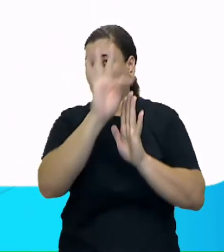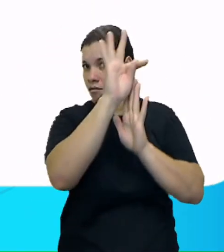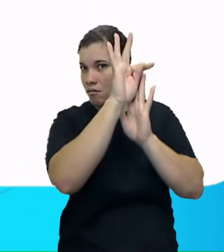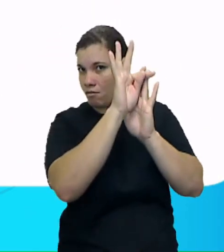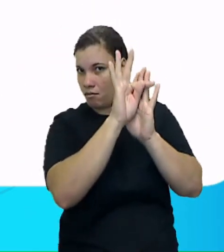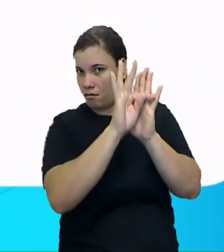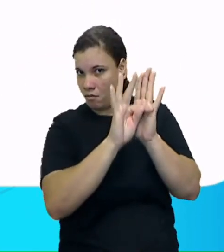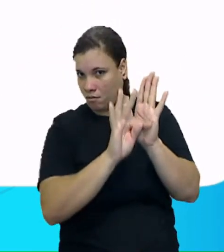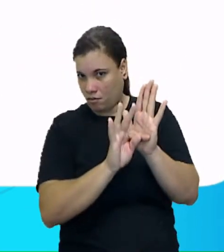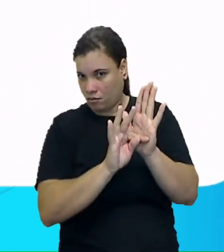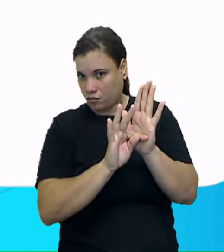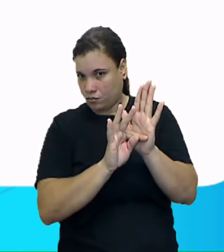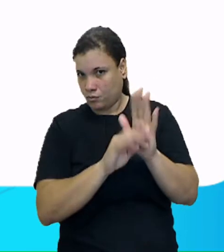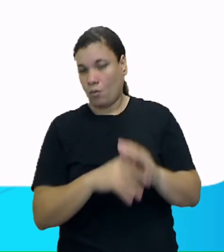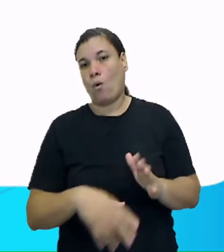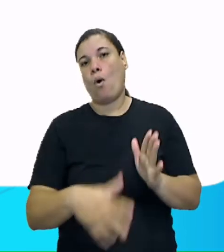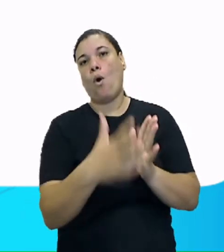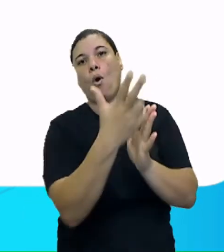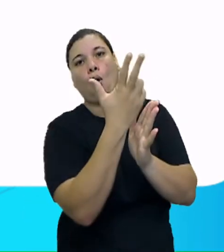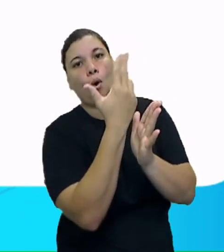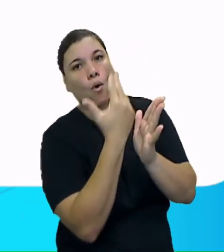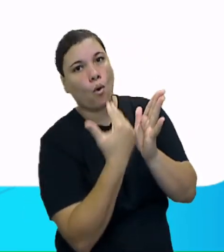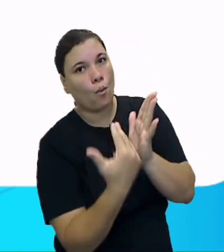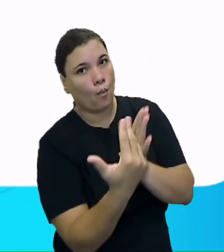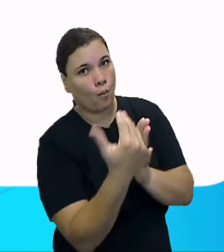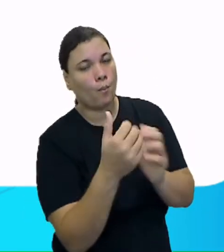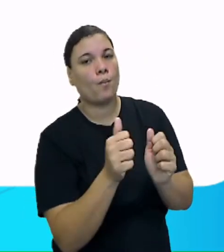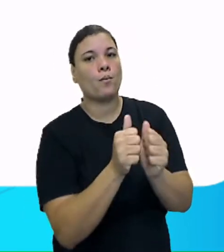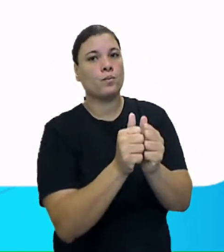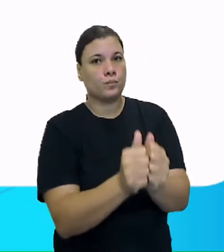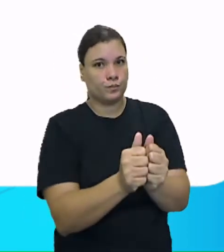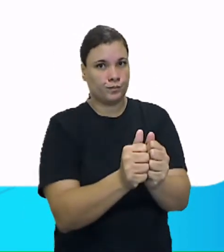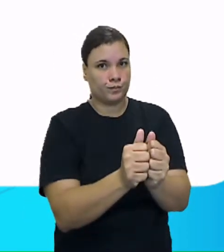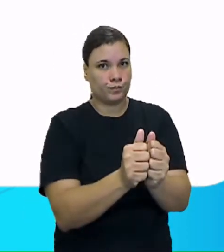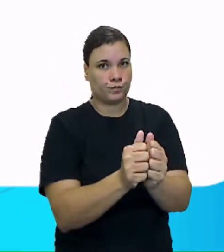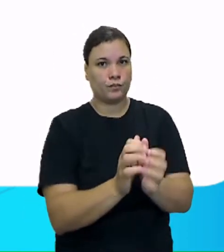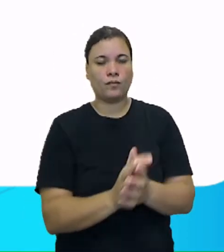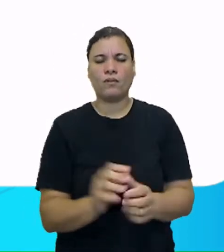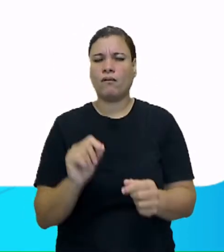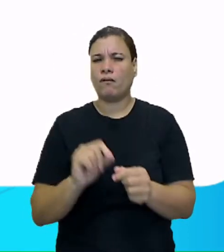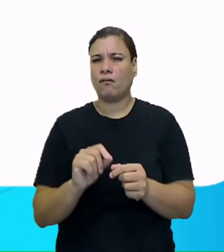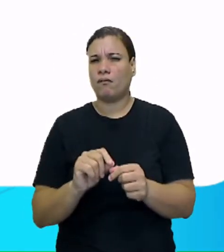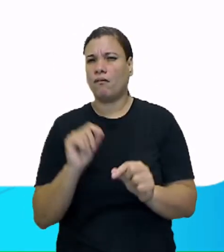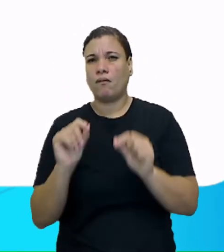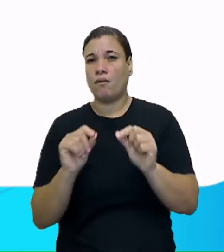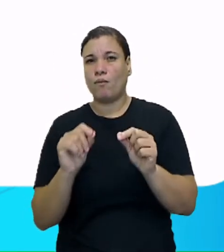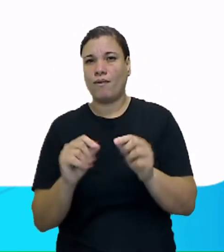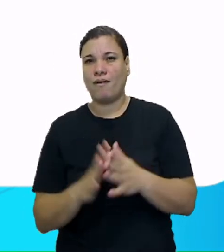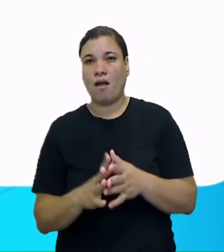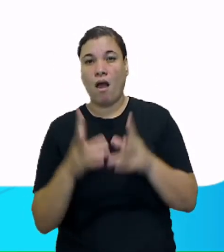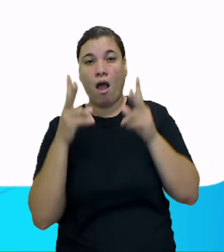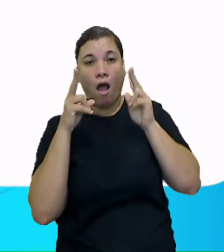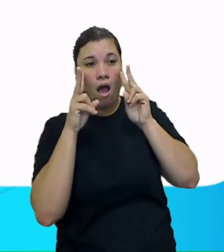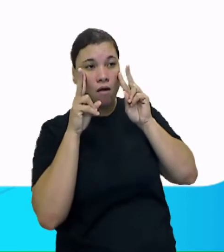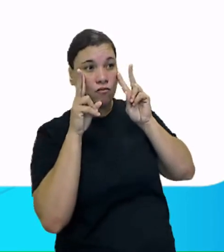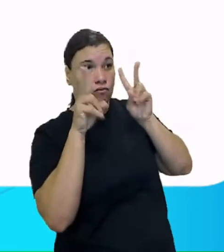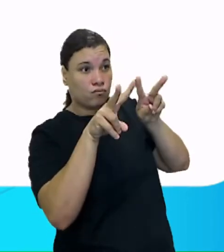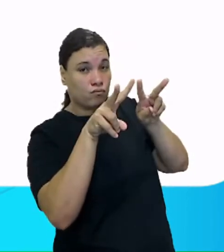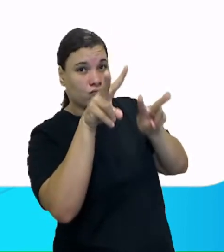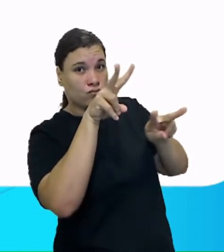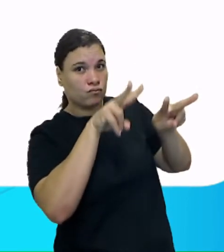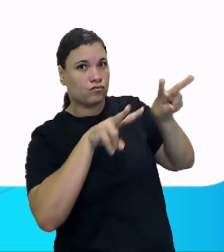imagens que chamam a atenção dos nossos olhos. Os